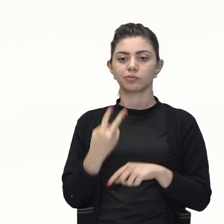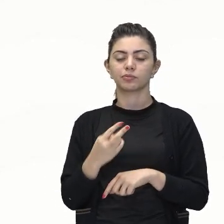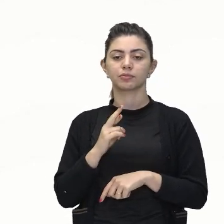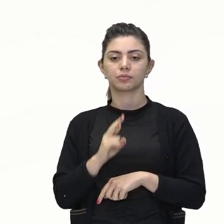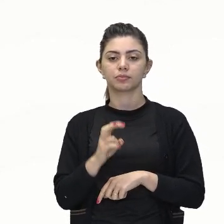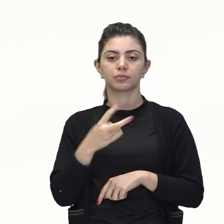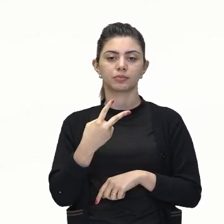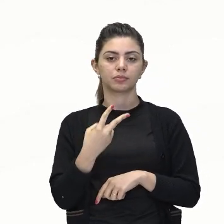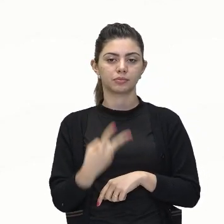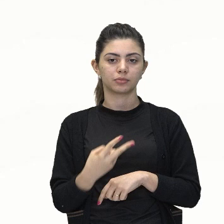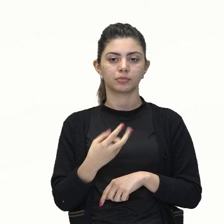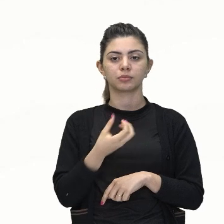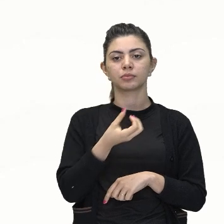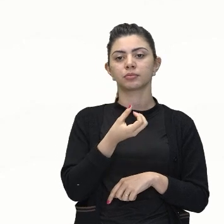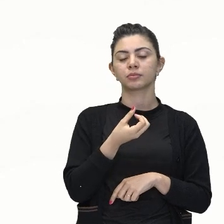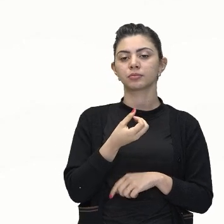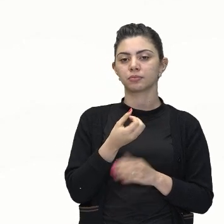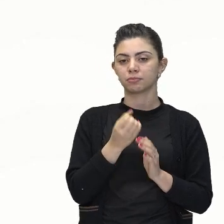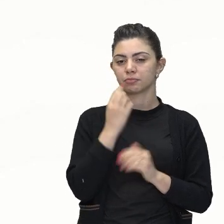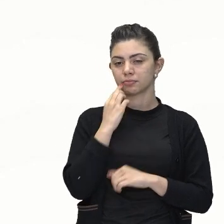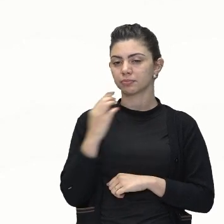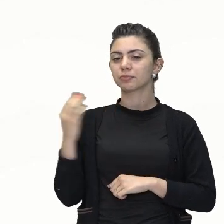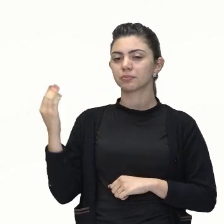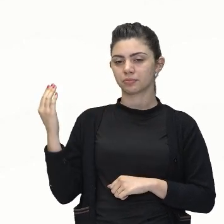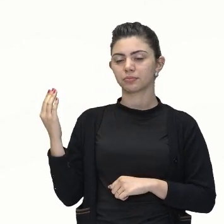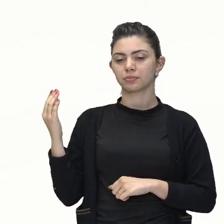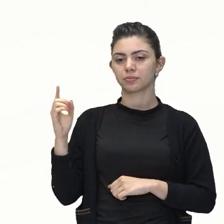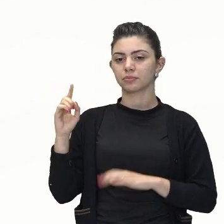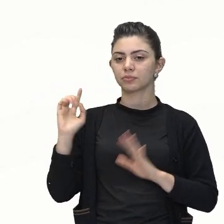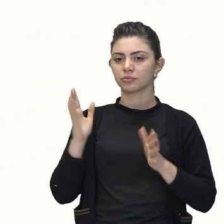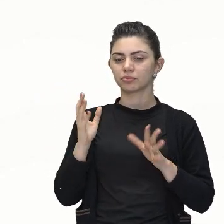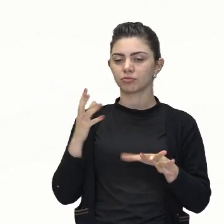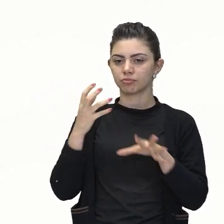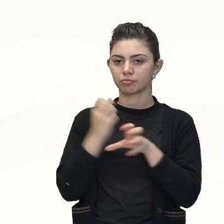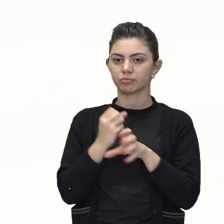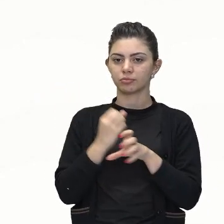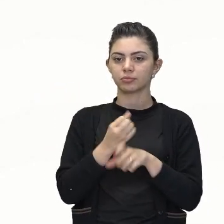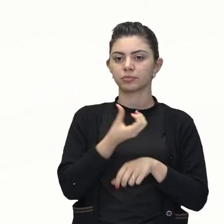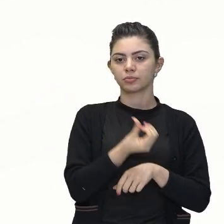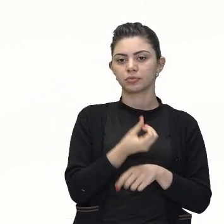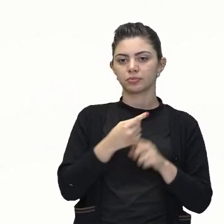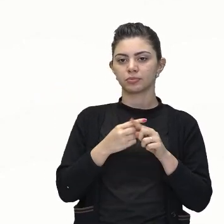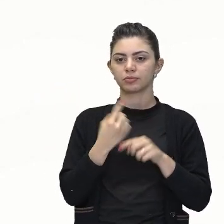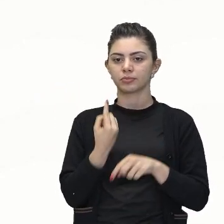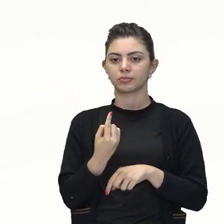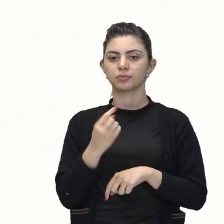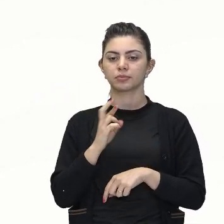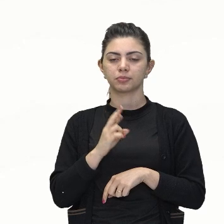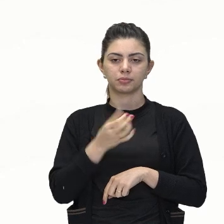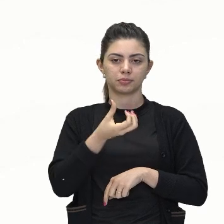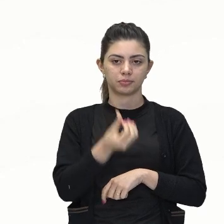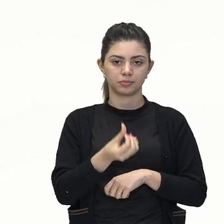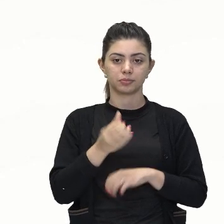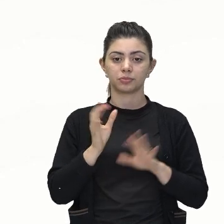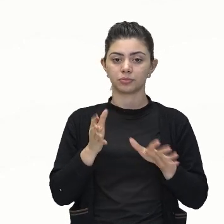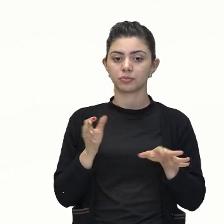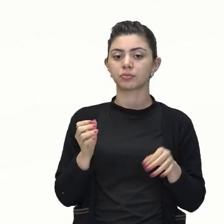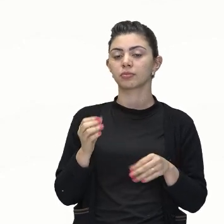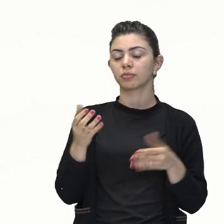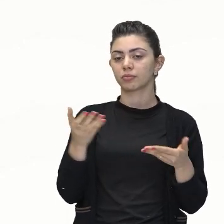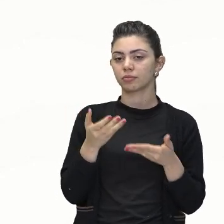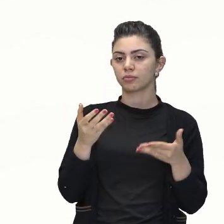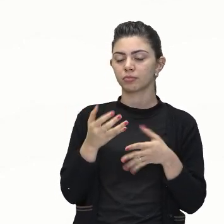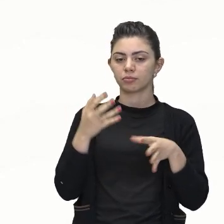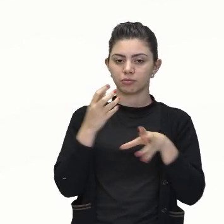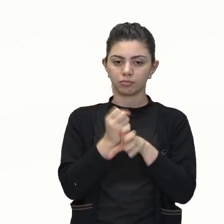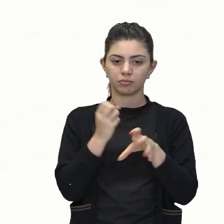é 6. E aí, resolvendo aqui, vou colocar aqui embaixo, tá? Resolvendo aqui essa soma,